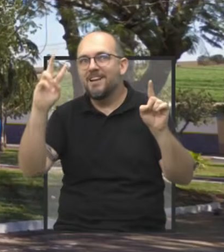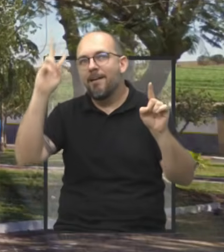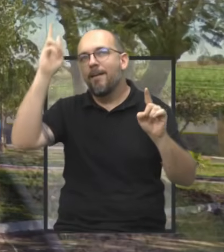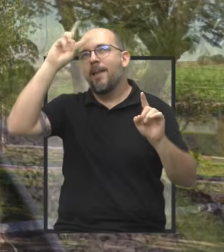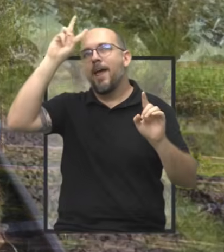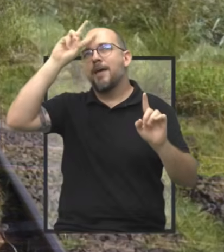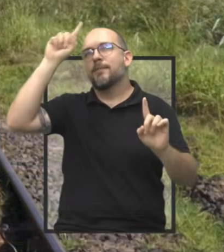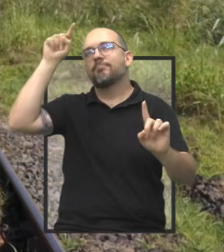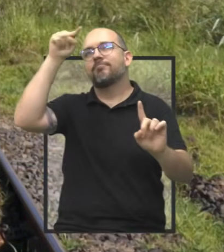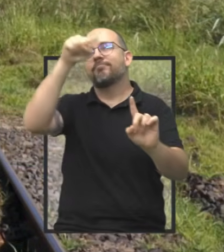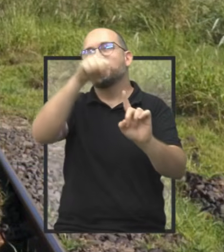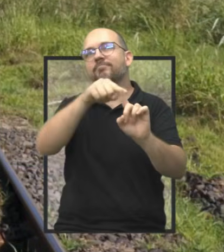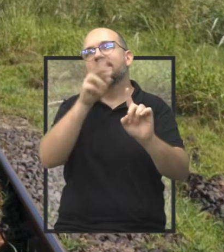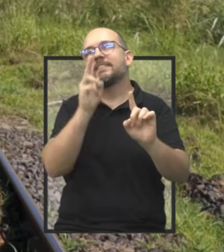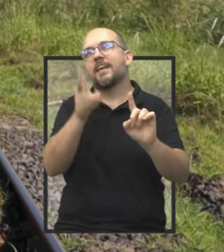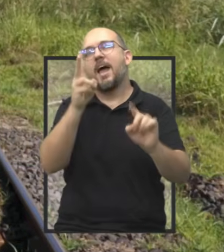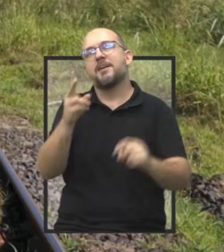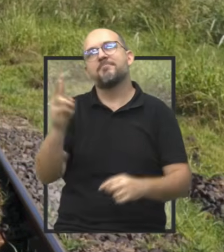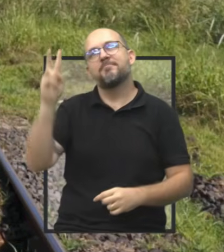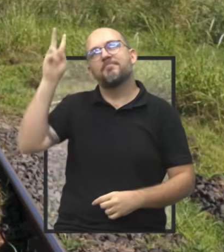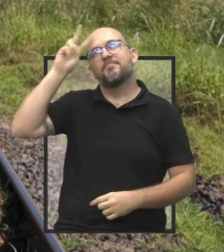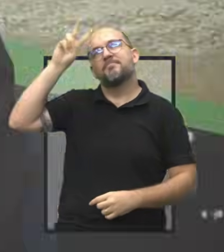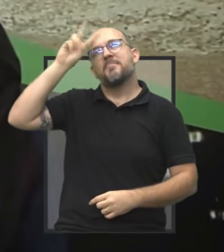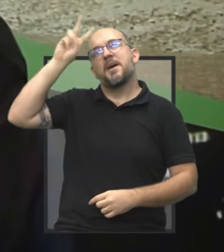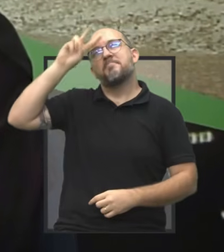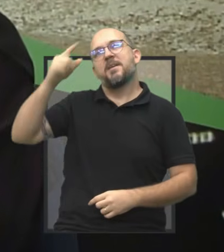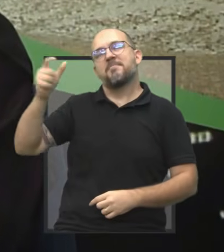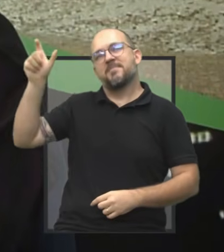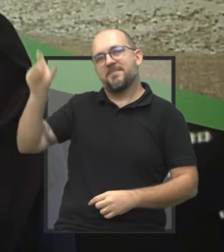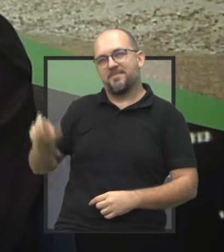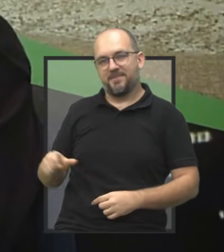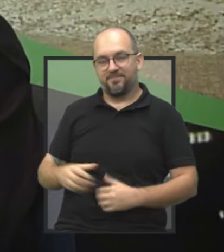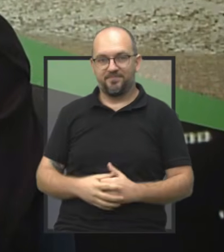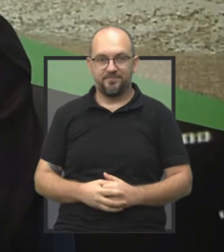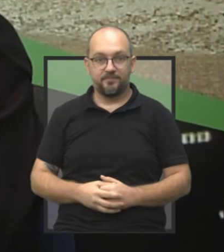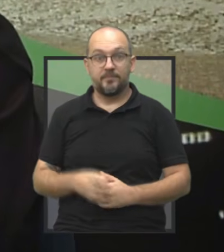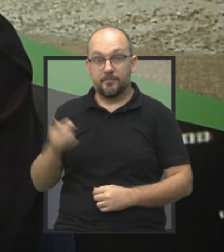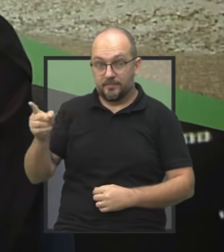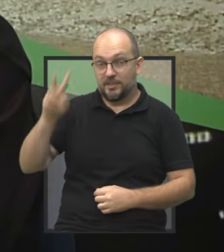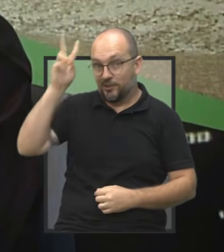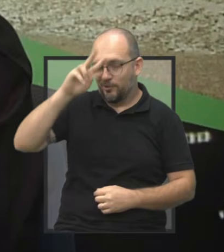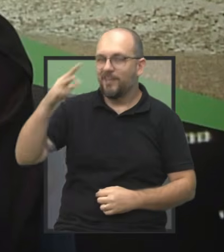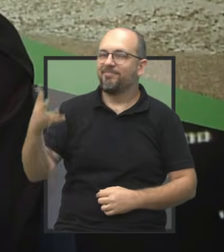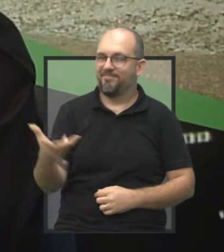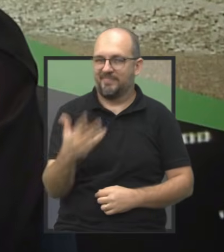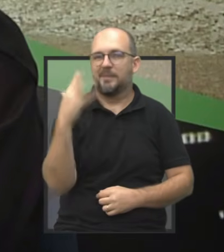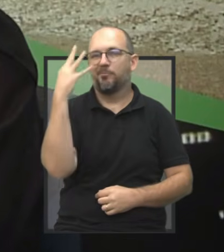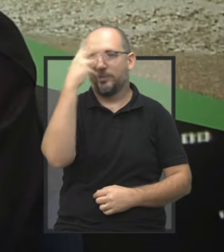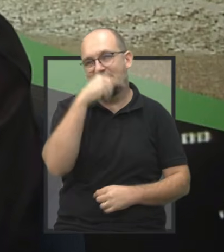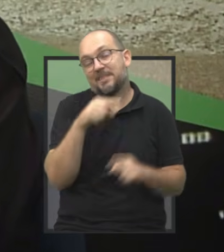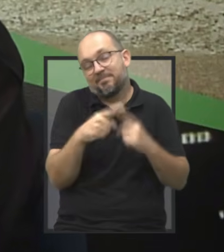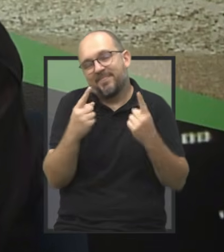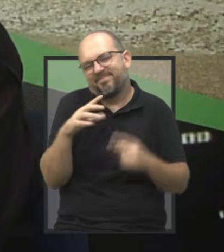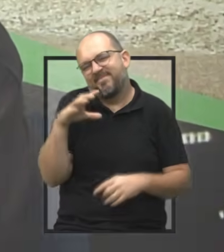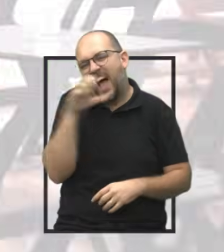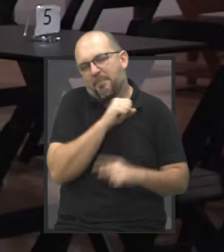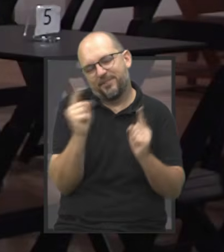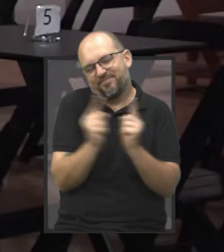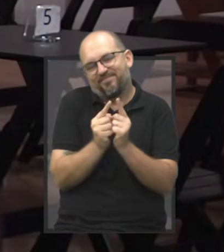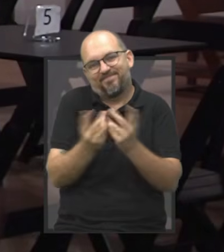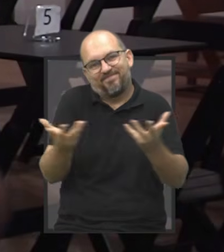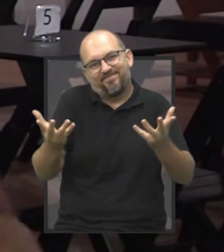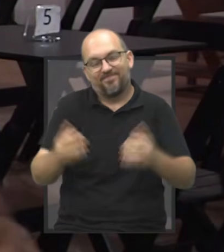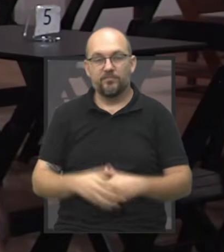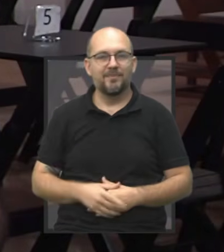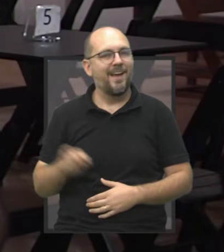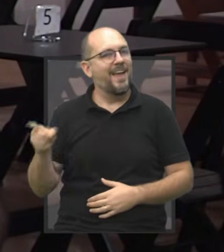chegar ao destino da memória. É uma história bem bonita, bem interessante, mas também muito rápida. Era o